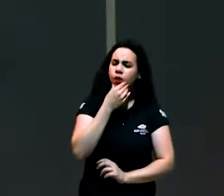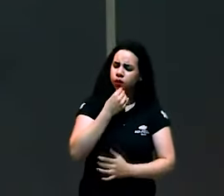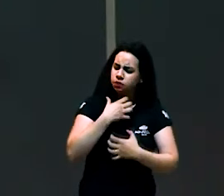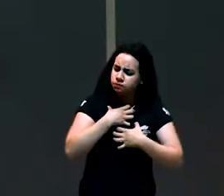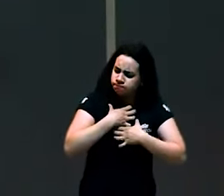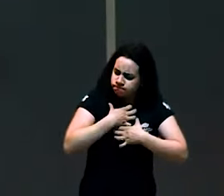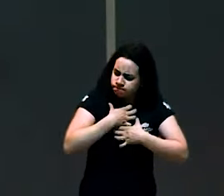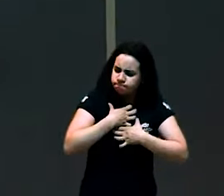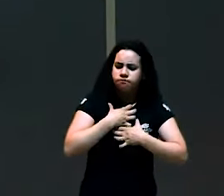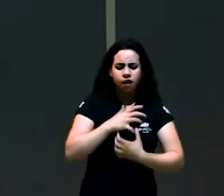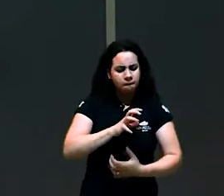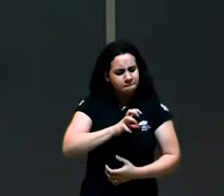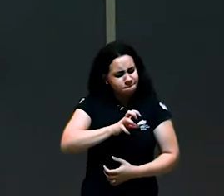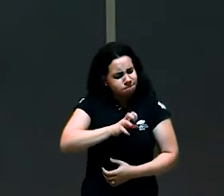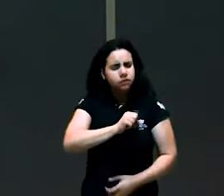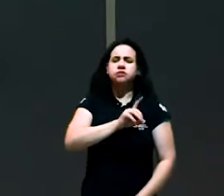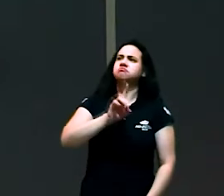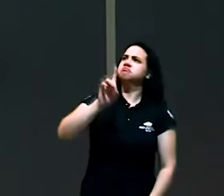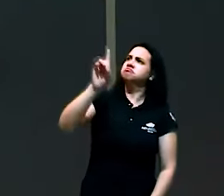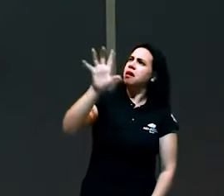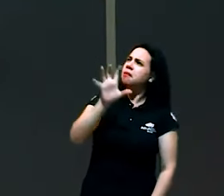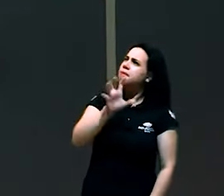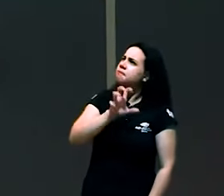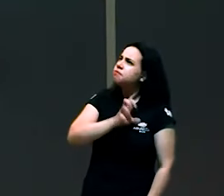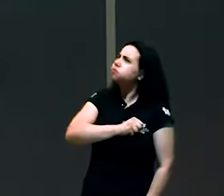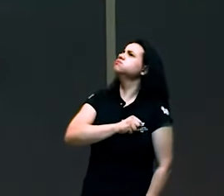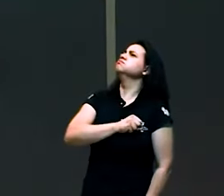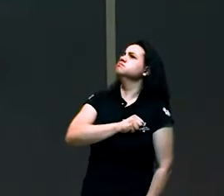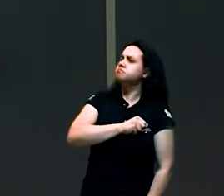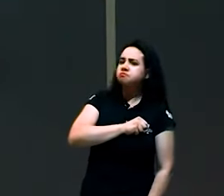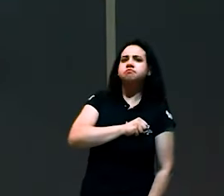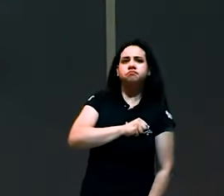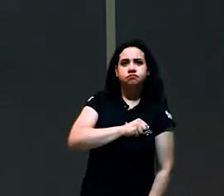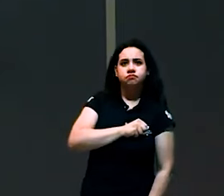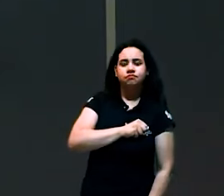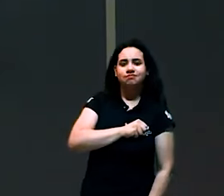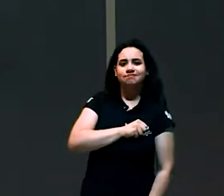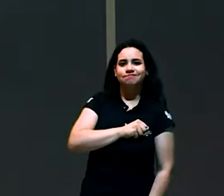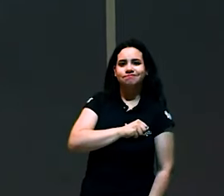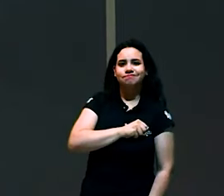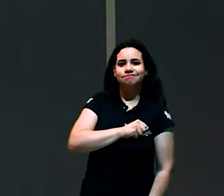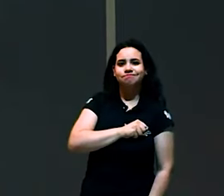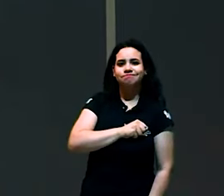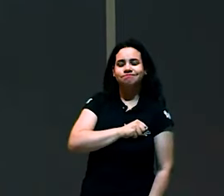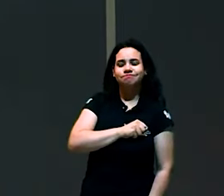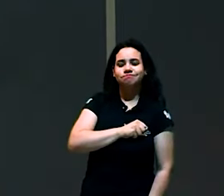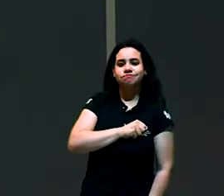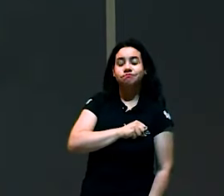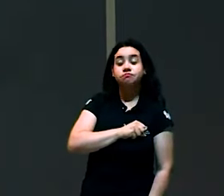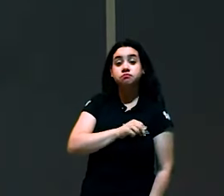amando profundamente a Deus, amando a Deus desde a sua meninez, começou a buscar